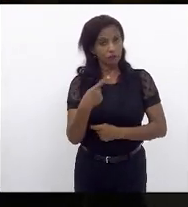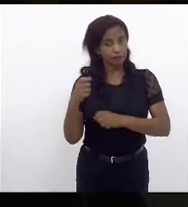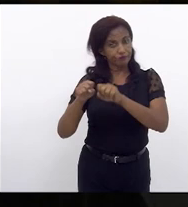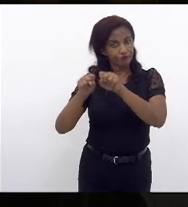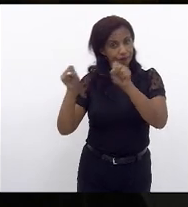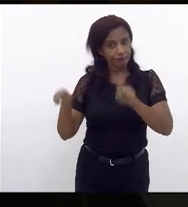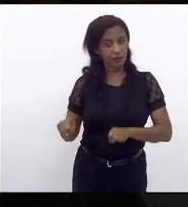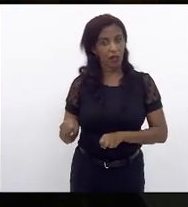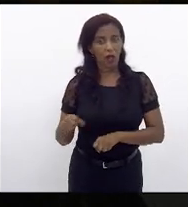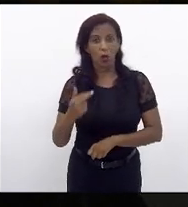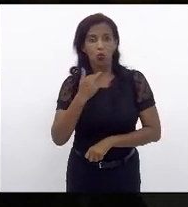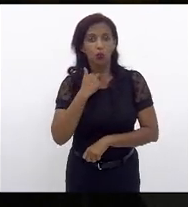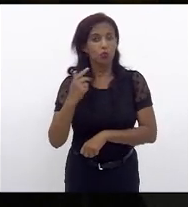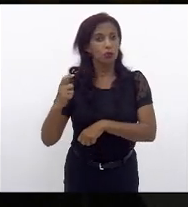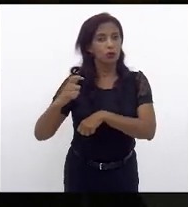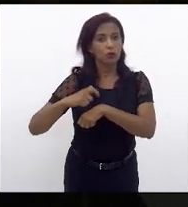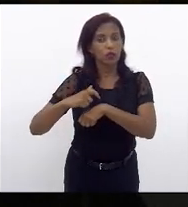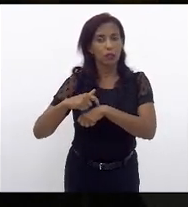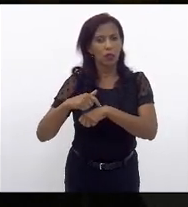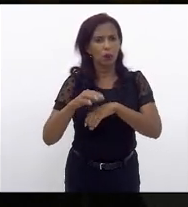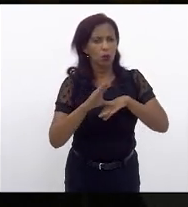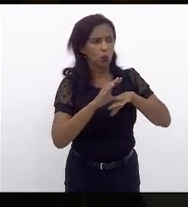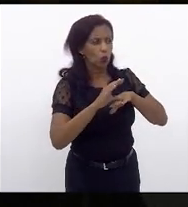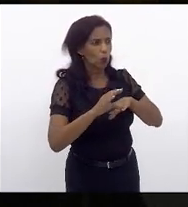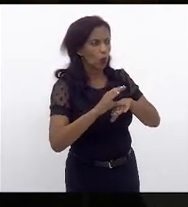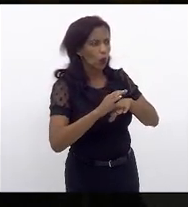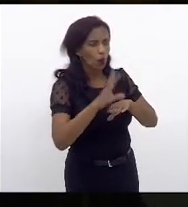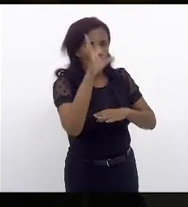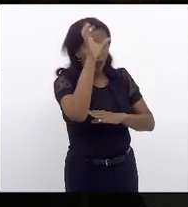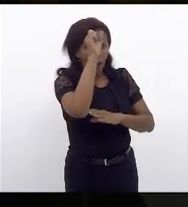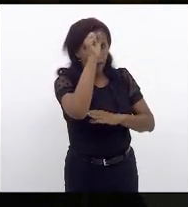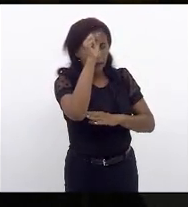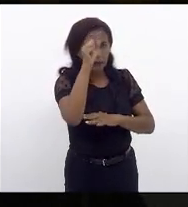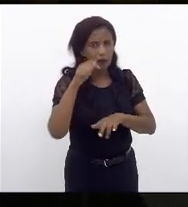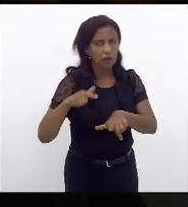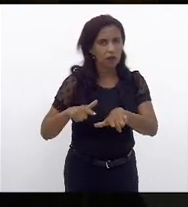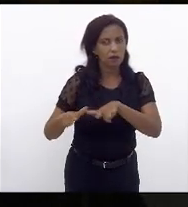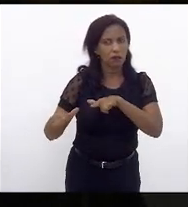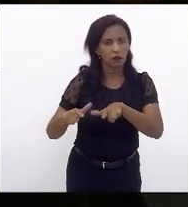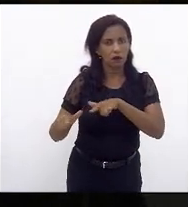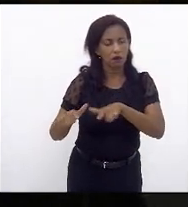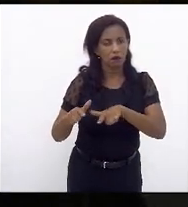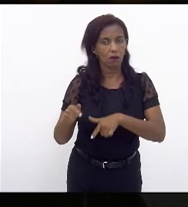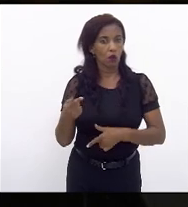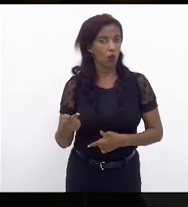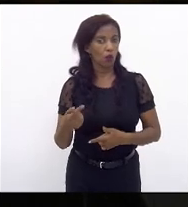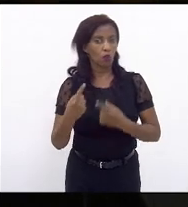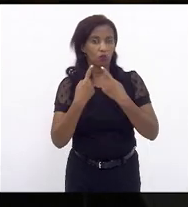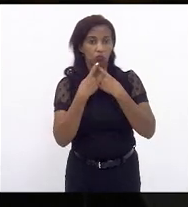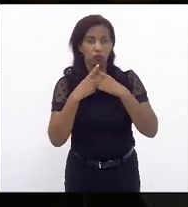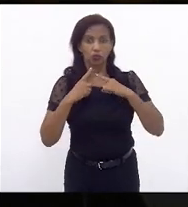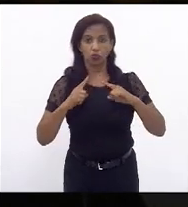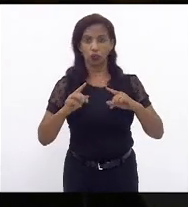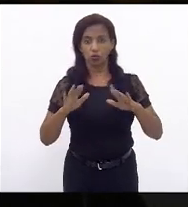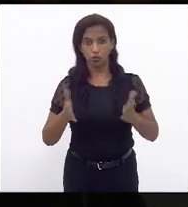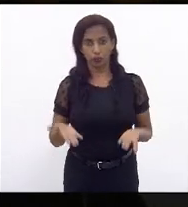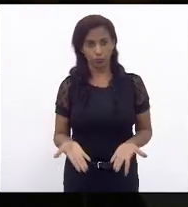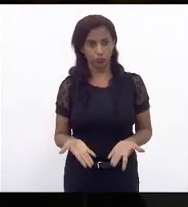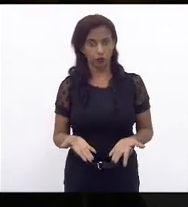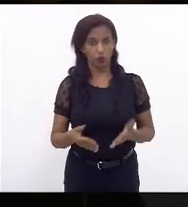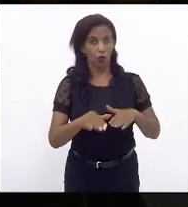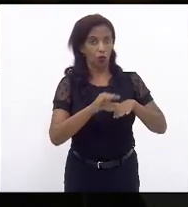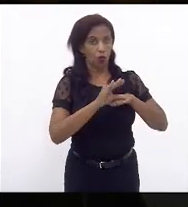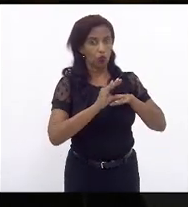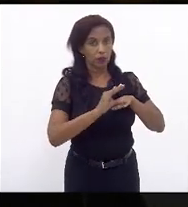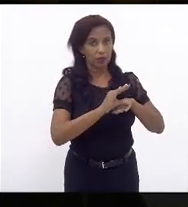dá tempo do conselheiro aprender no cargo, como foi aqui um discurso.